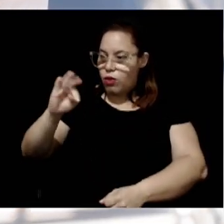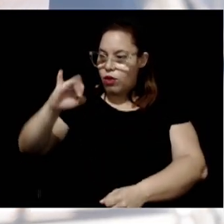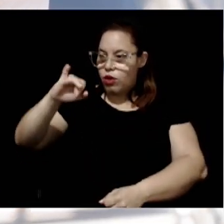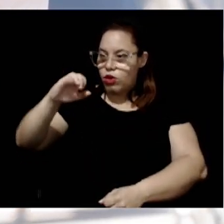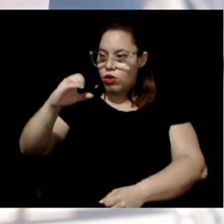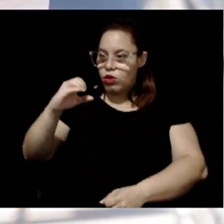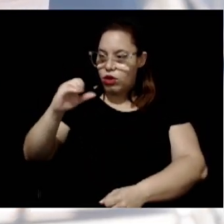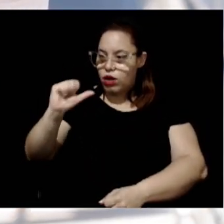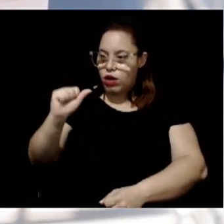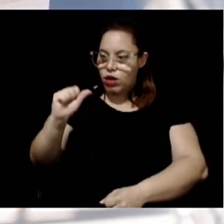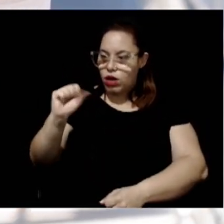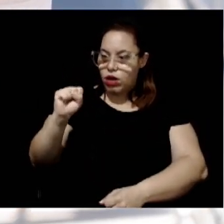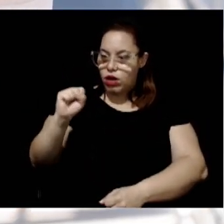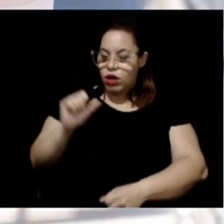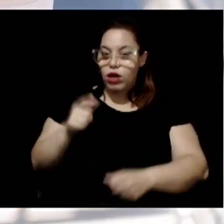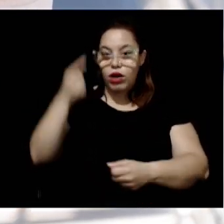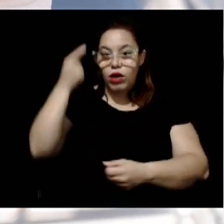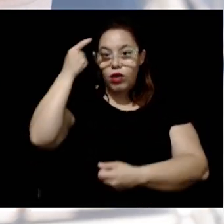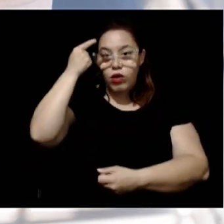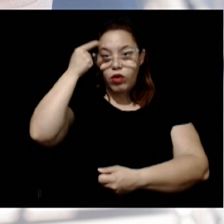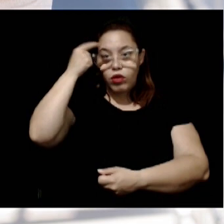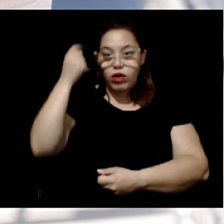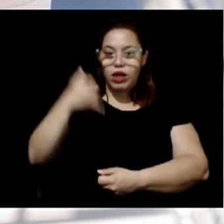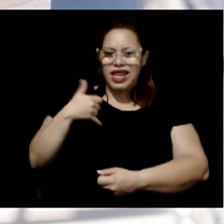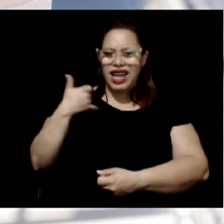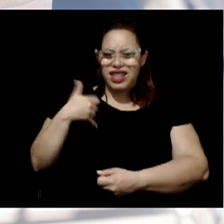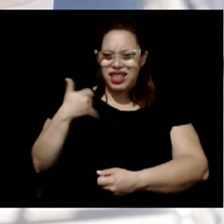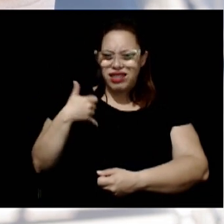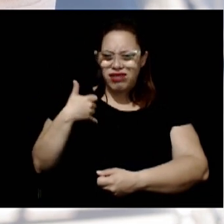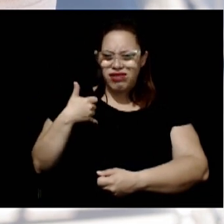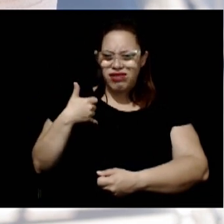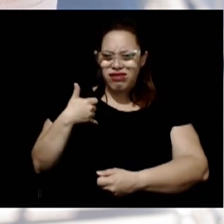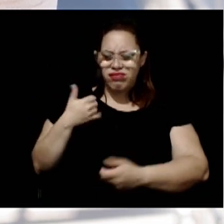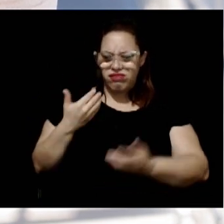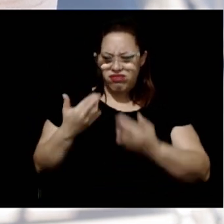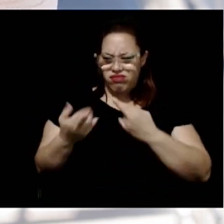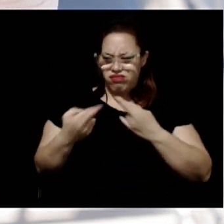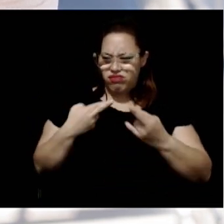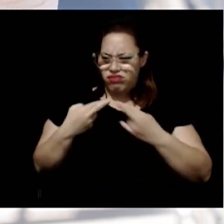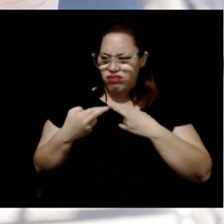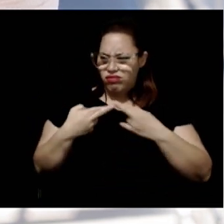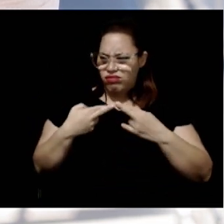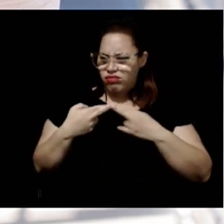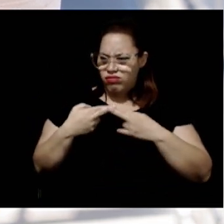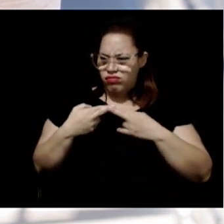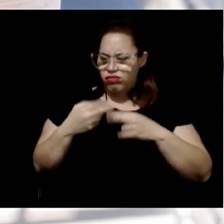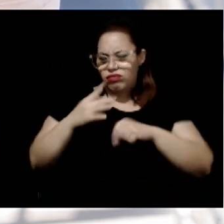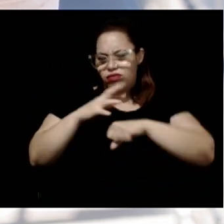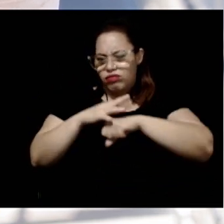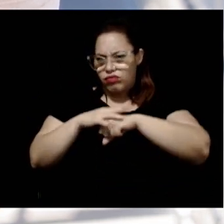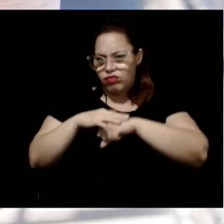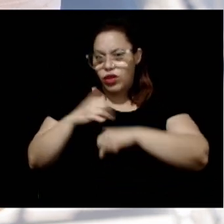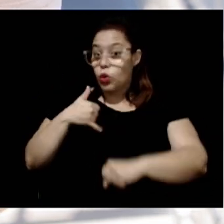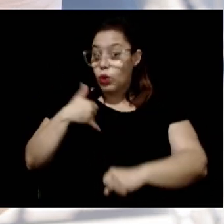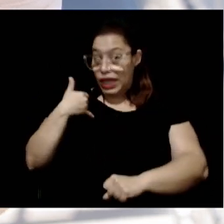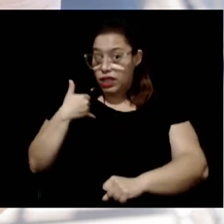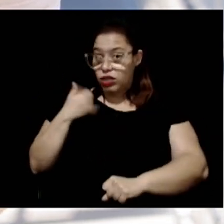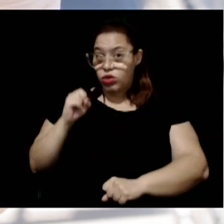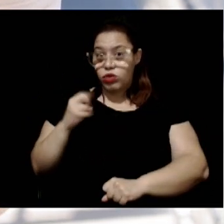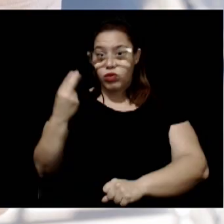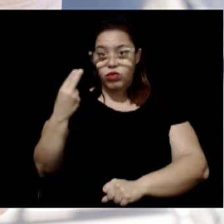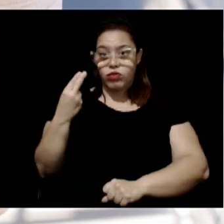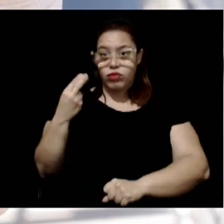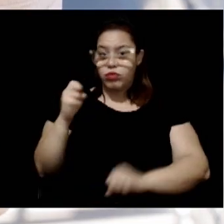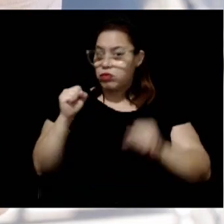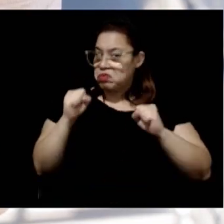pensa, aliás, né, em idade. Tem alguma relação dessas doenças com idade ou elas podem atingir